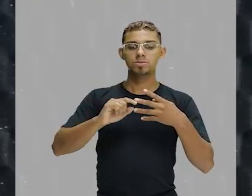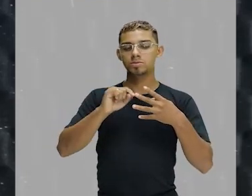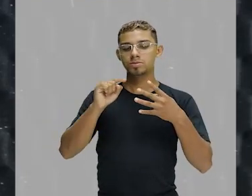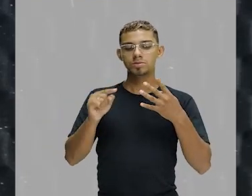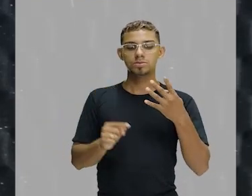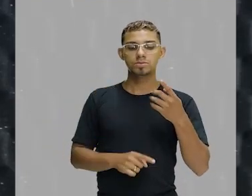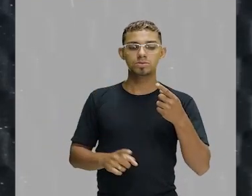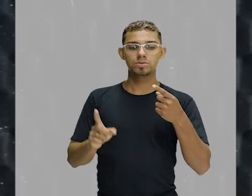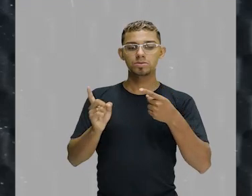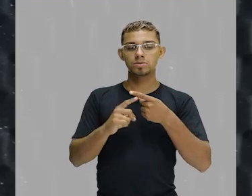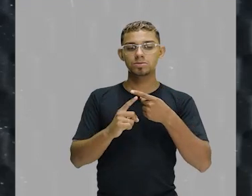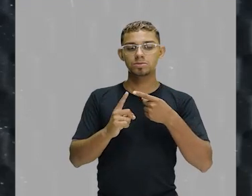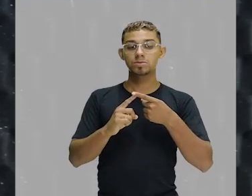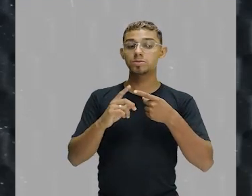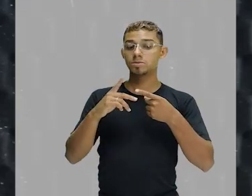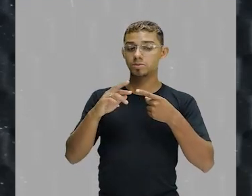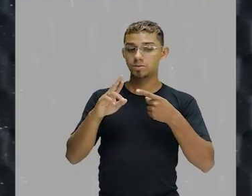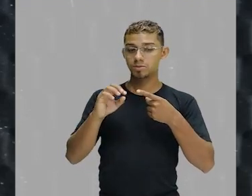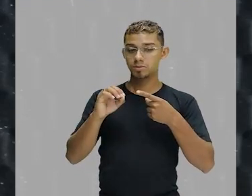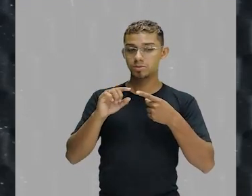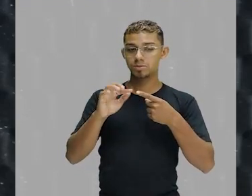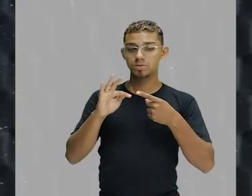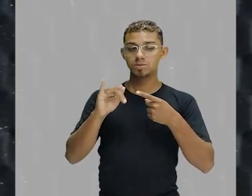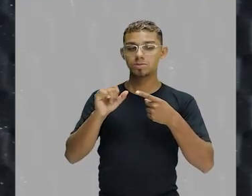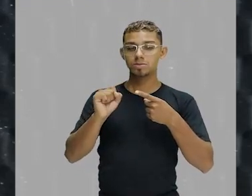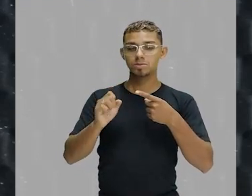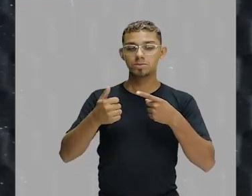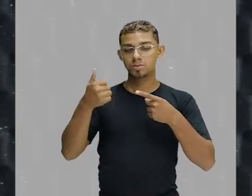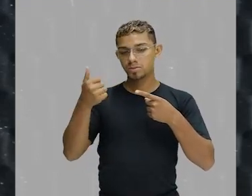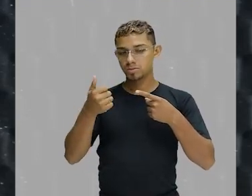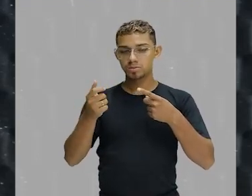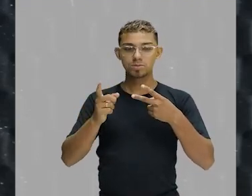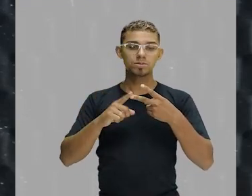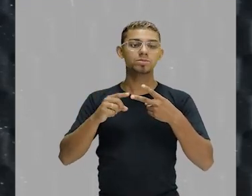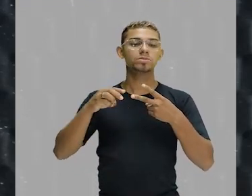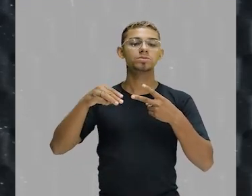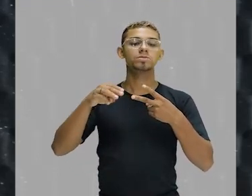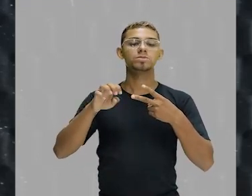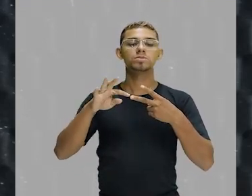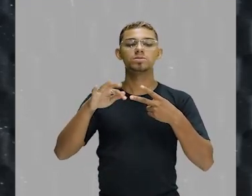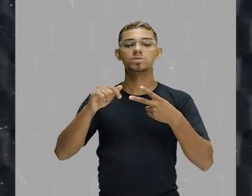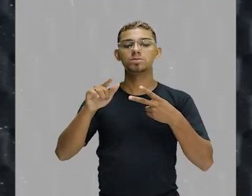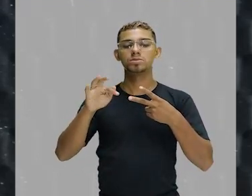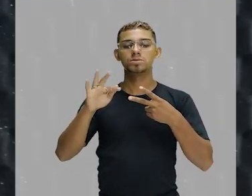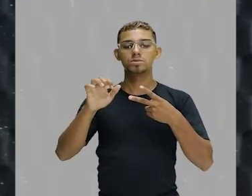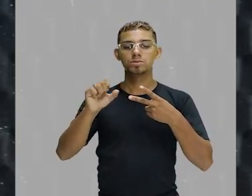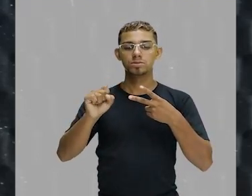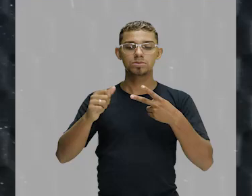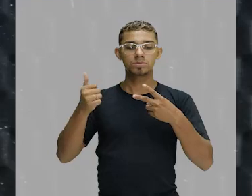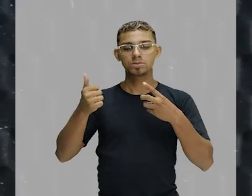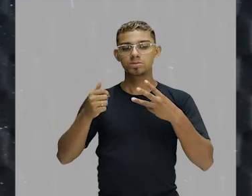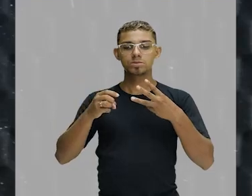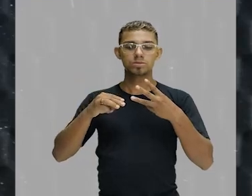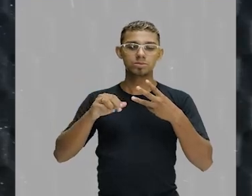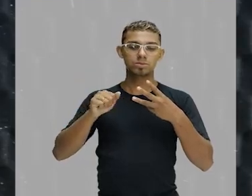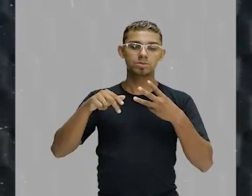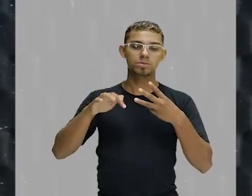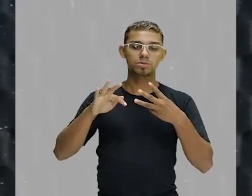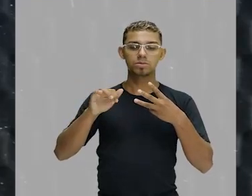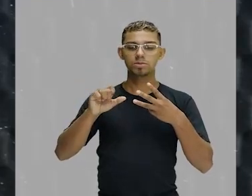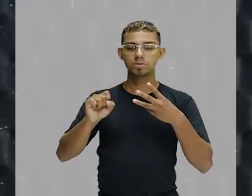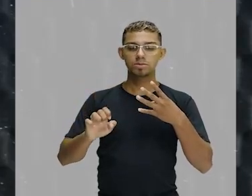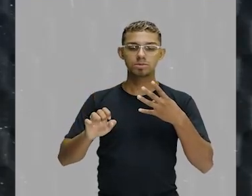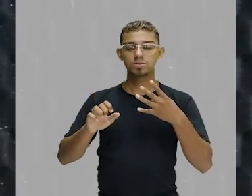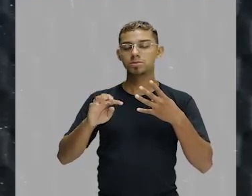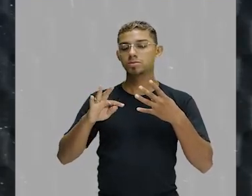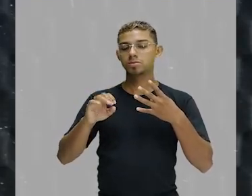subfases. Prófase 1, que eu estou na meiose 1, né, pessoal? Prófase 1, metáfase 1, anáfase 1 e